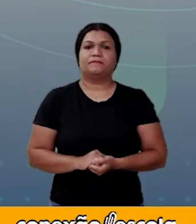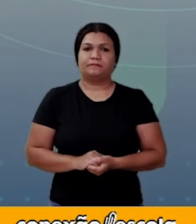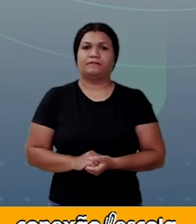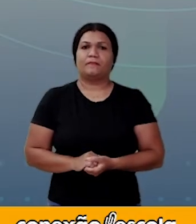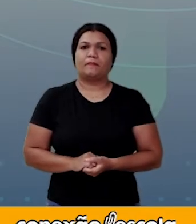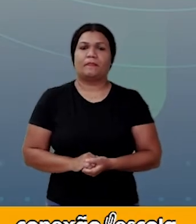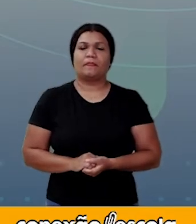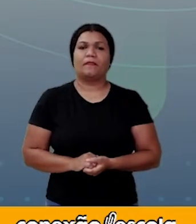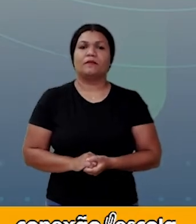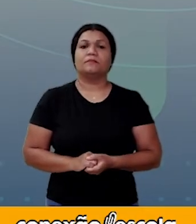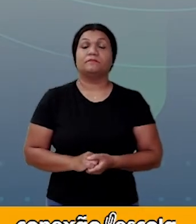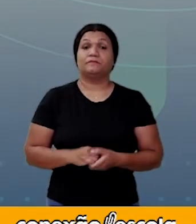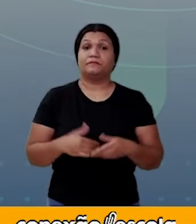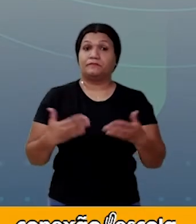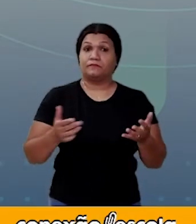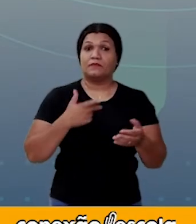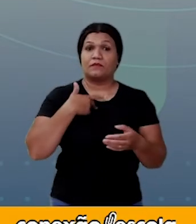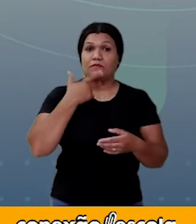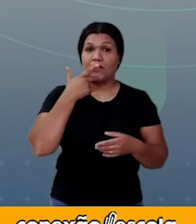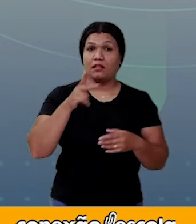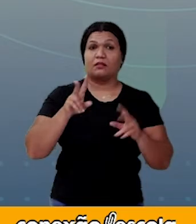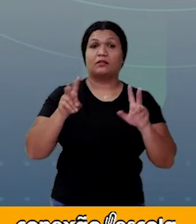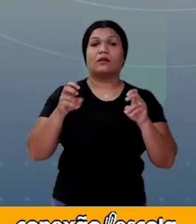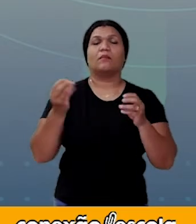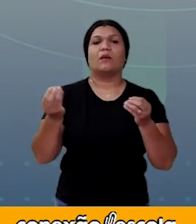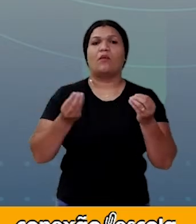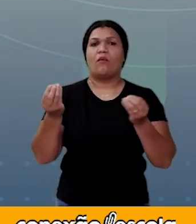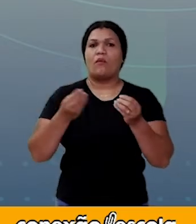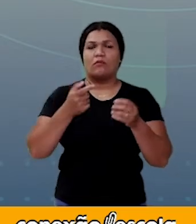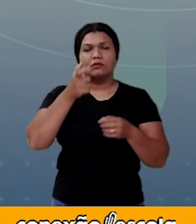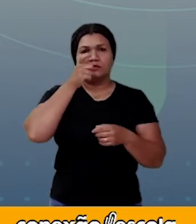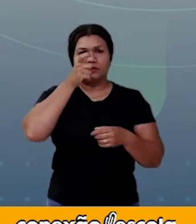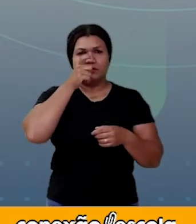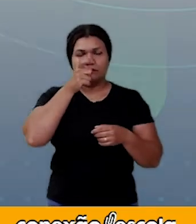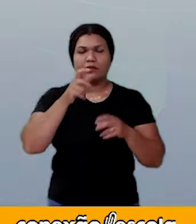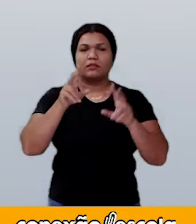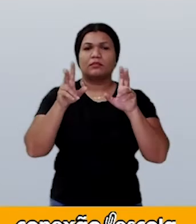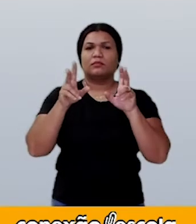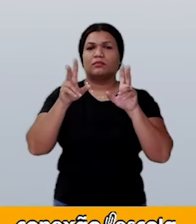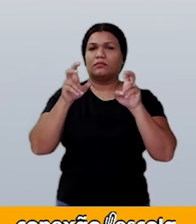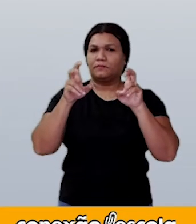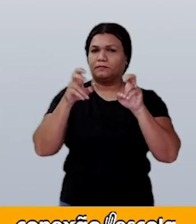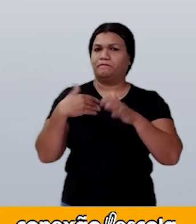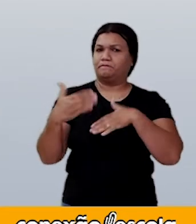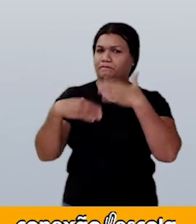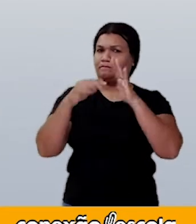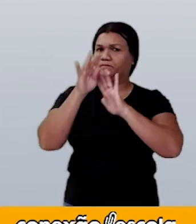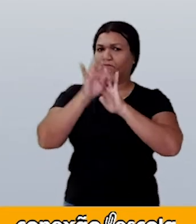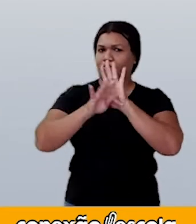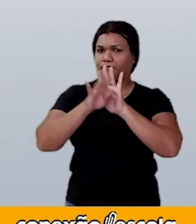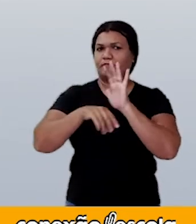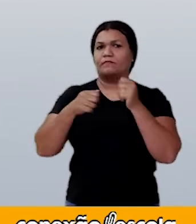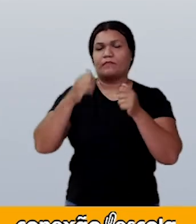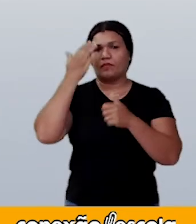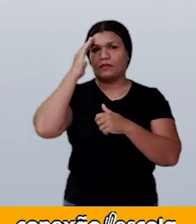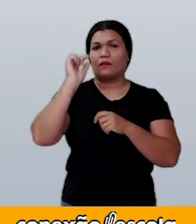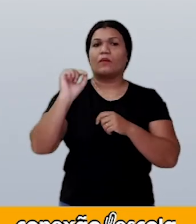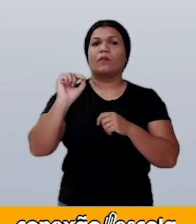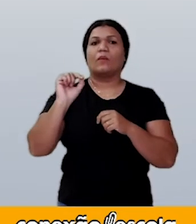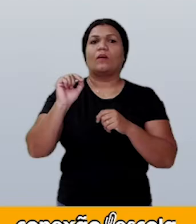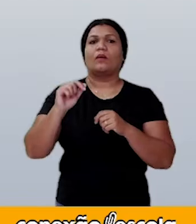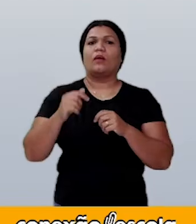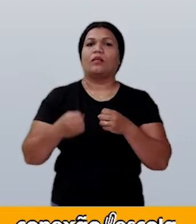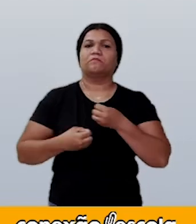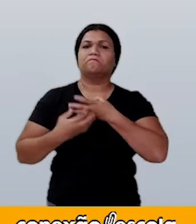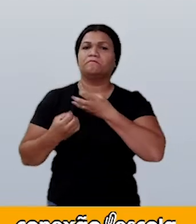Bem, ainda falando sobre como observar a progressão temática no texto, vamos entender que, ao produzir um texto, o autor